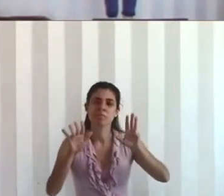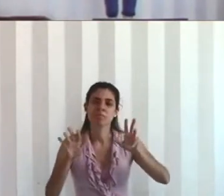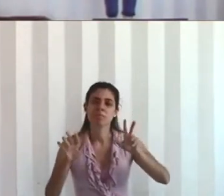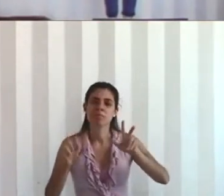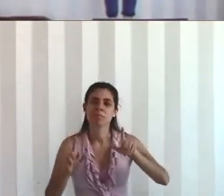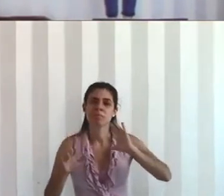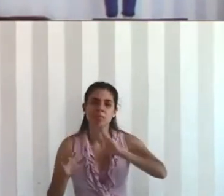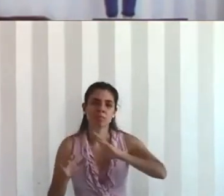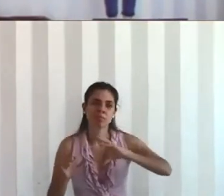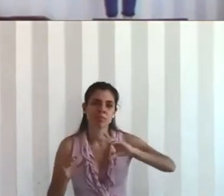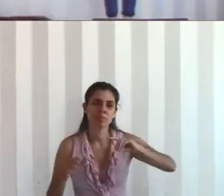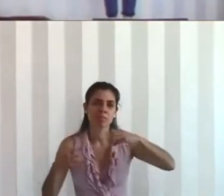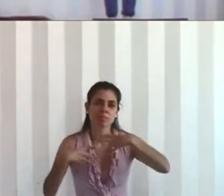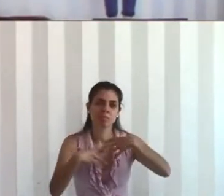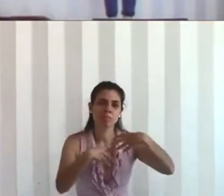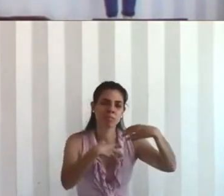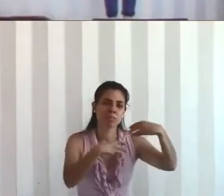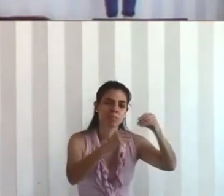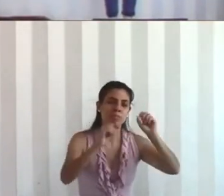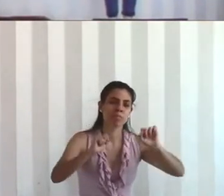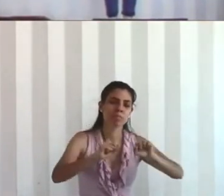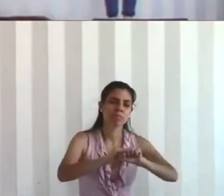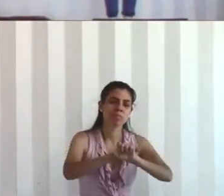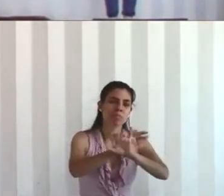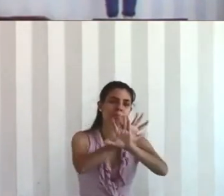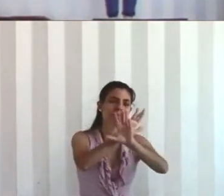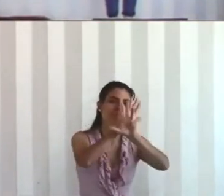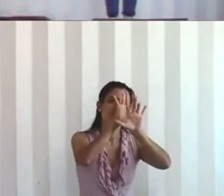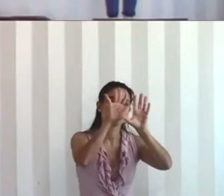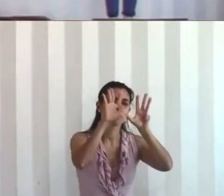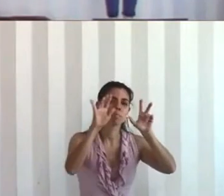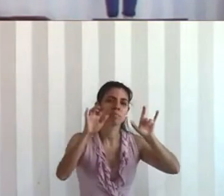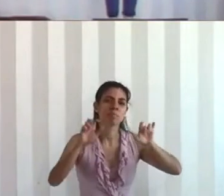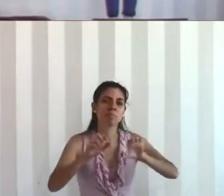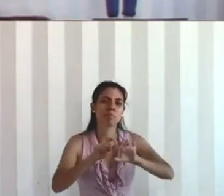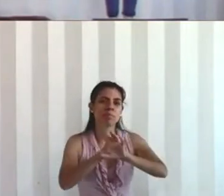glória, a ele a